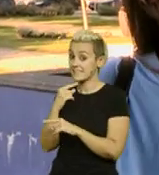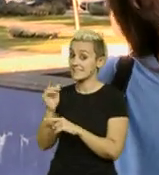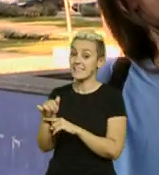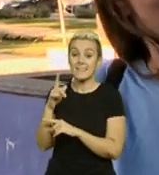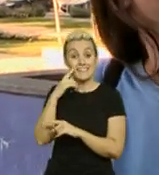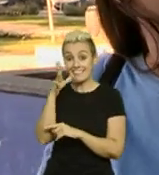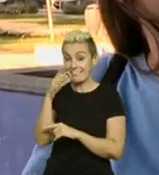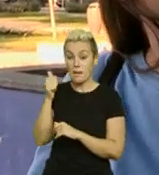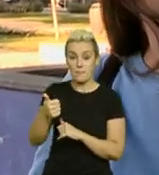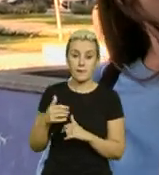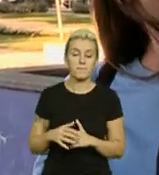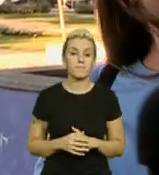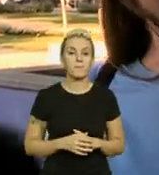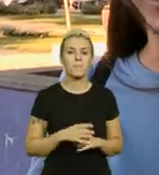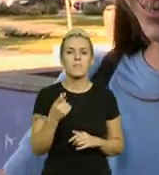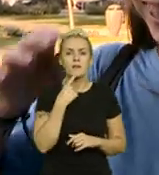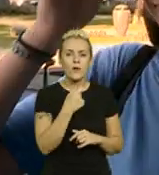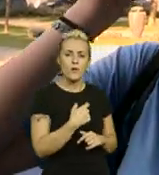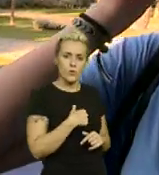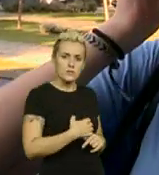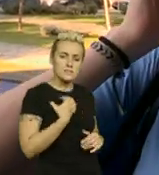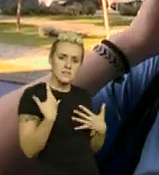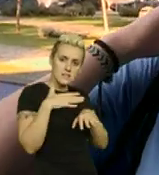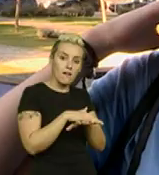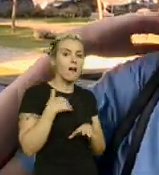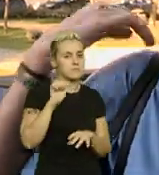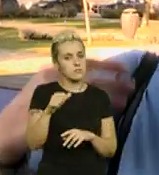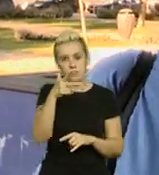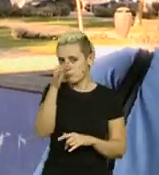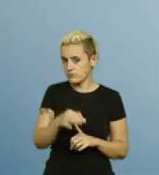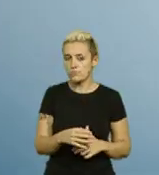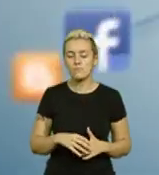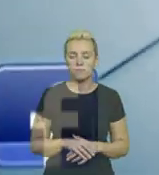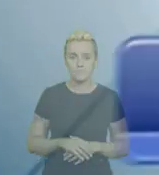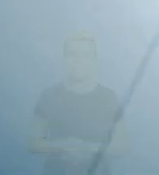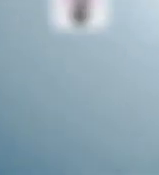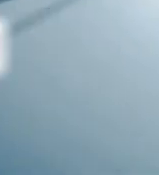que eu me fiz há acerto sentiram-se integrados aqui hoje 25